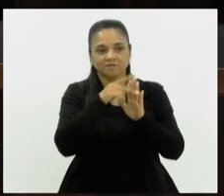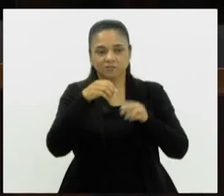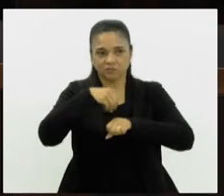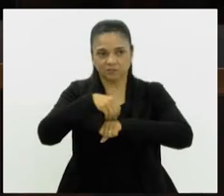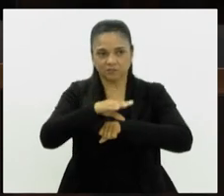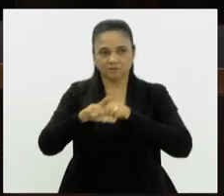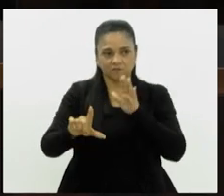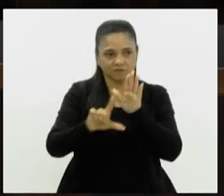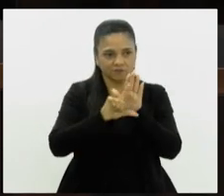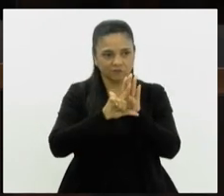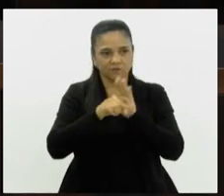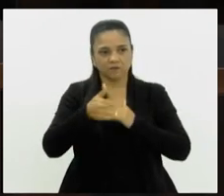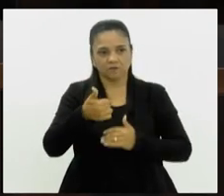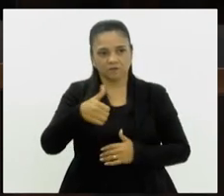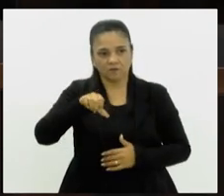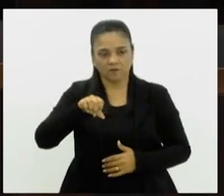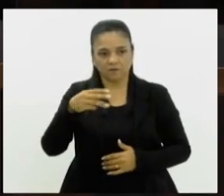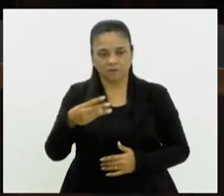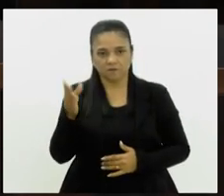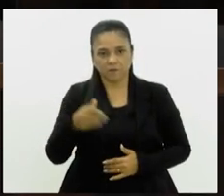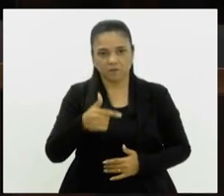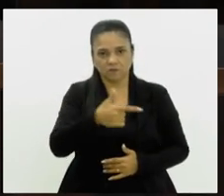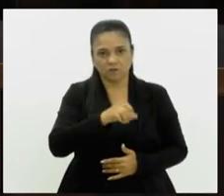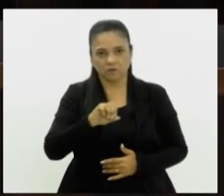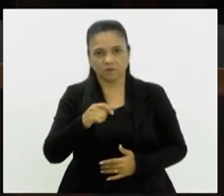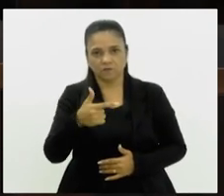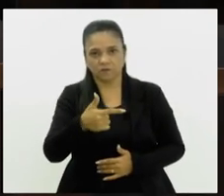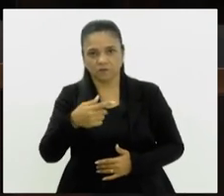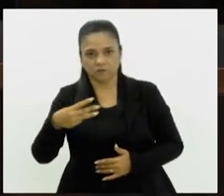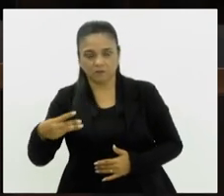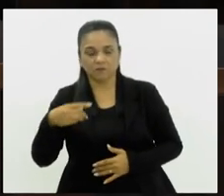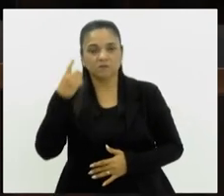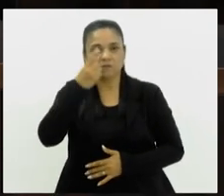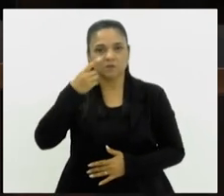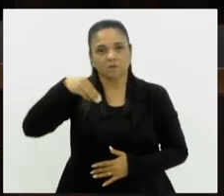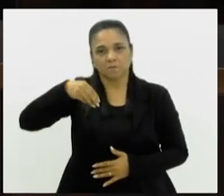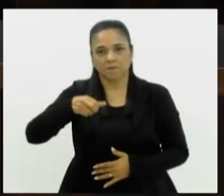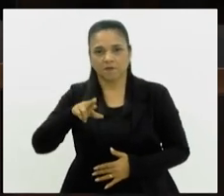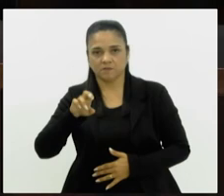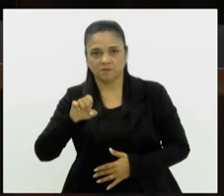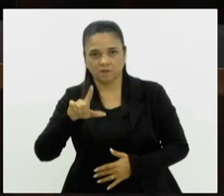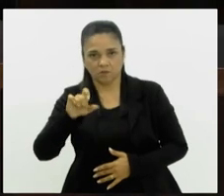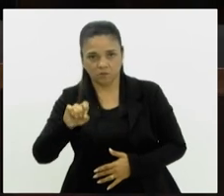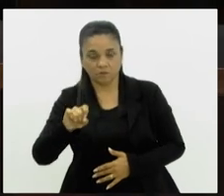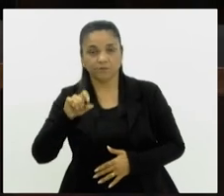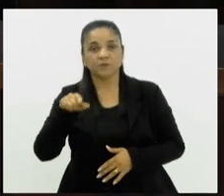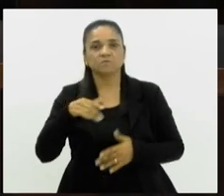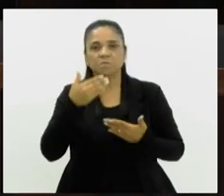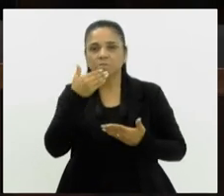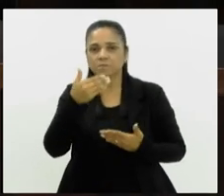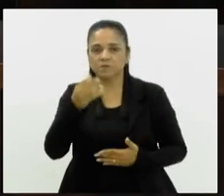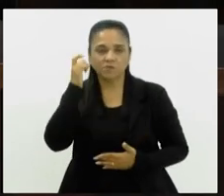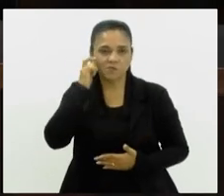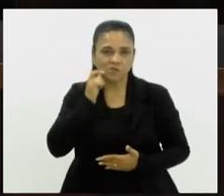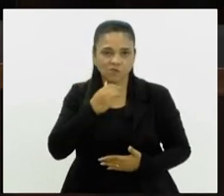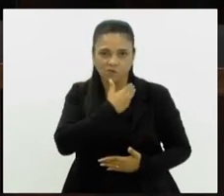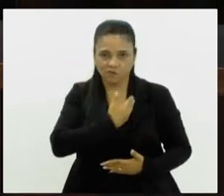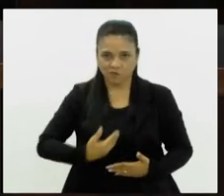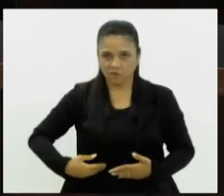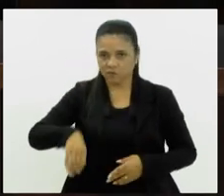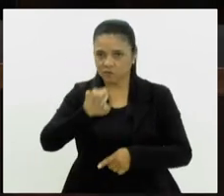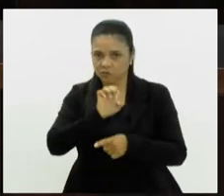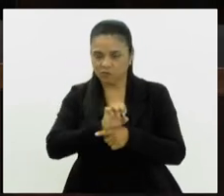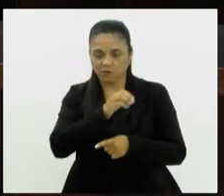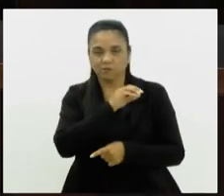193 de 2023, de autoria do deputado Marcelo Dino, que solicita ao excelentíssimo senhor governador do Estado do Rio